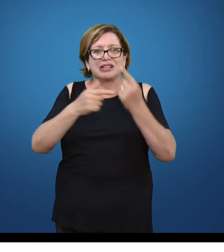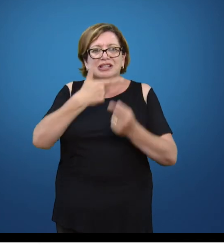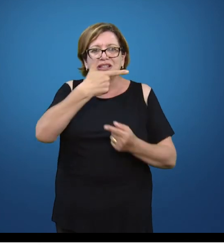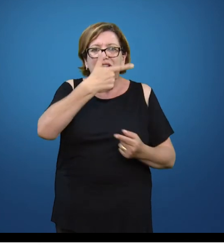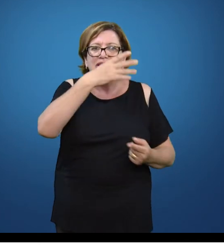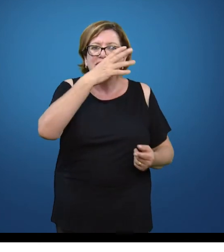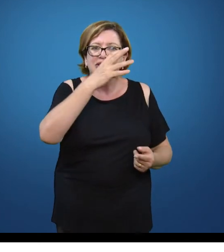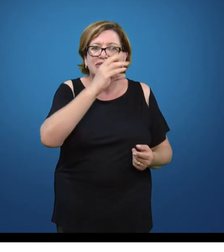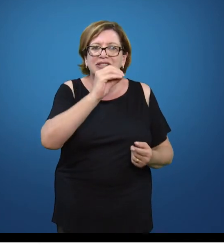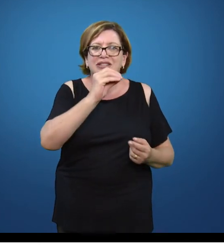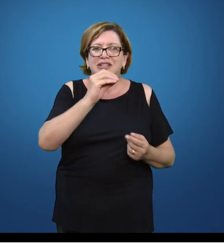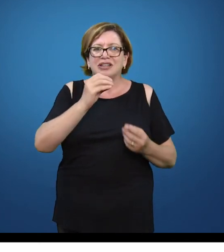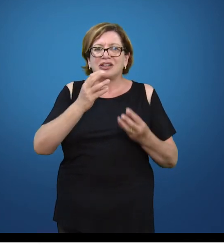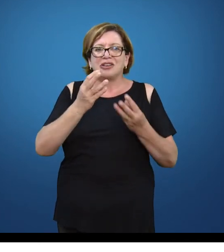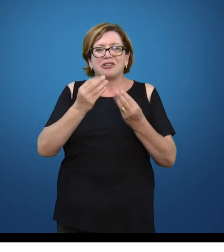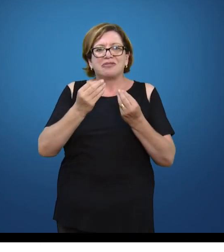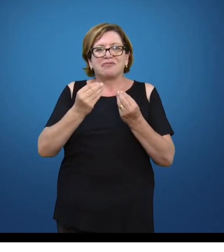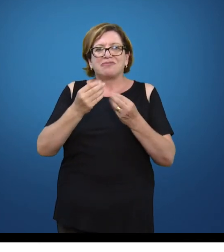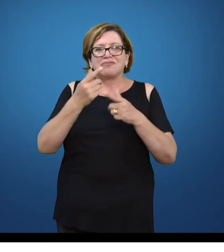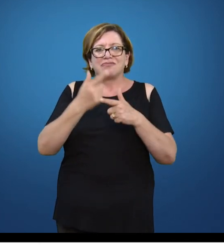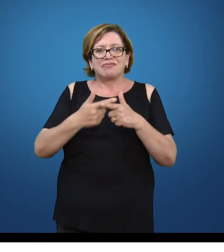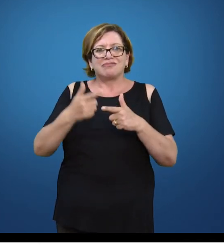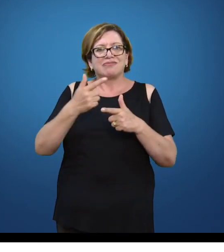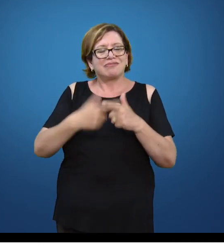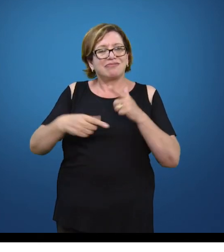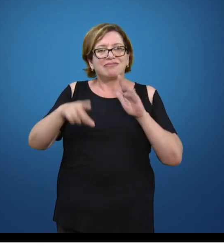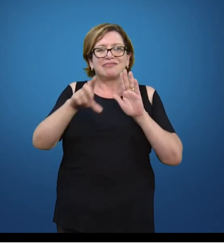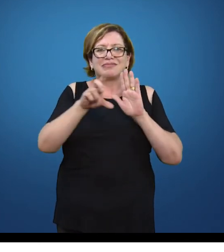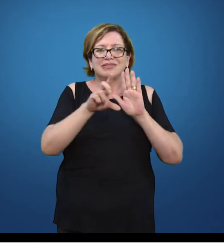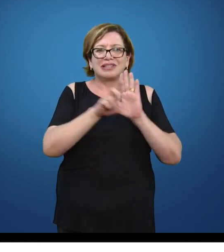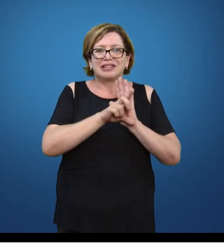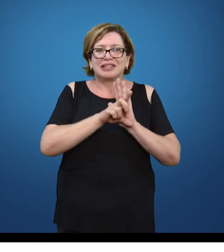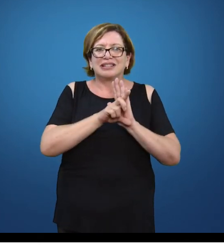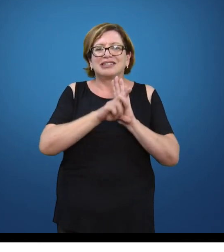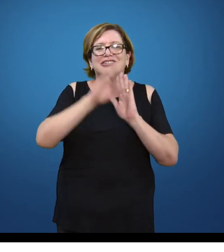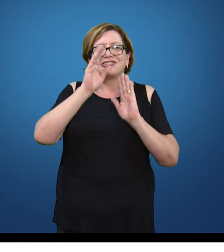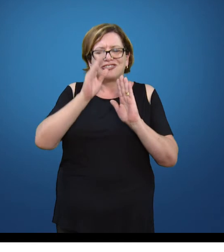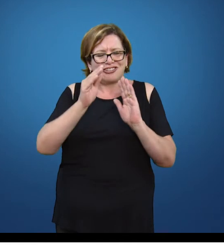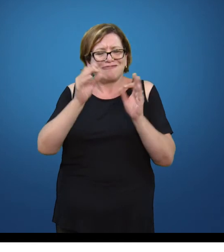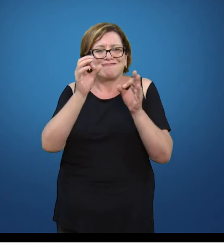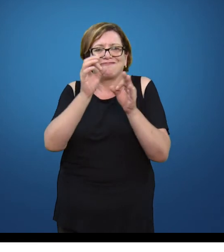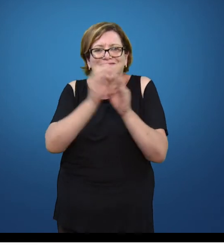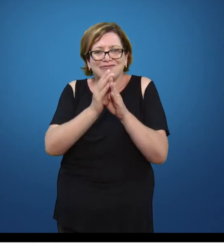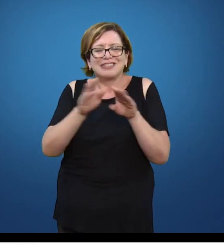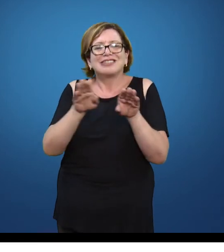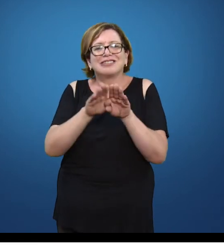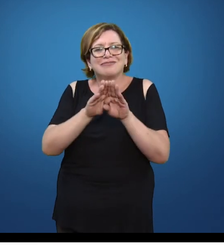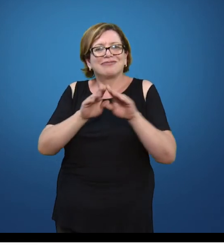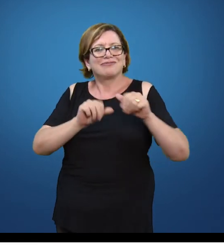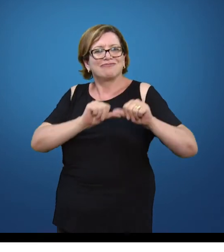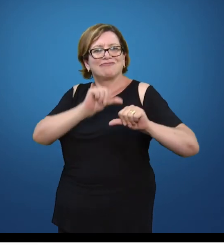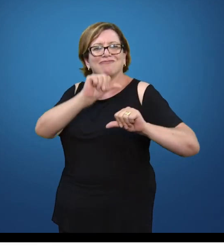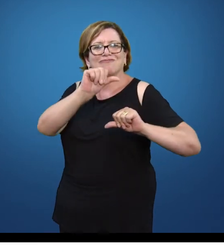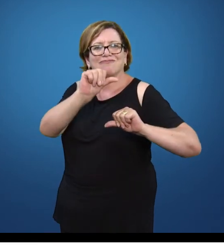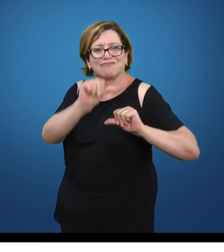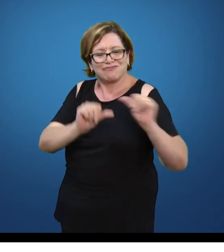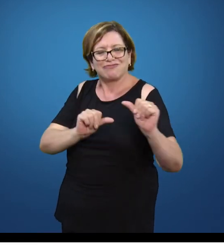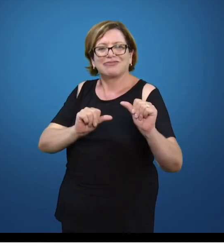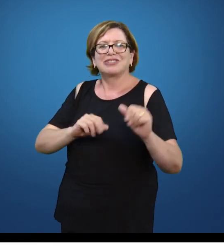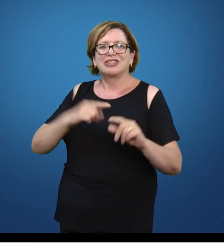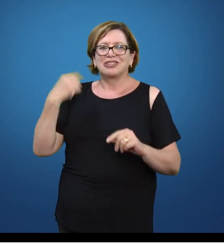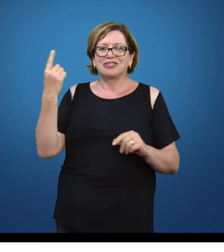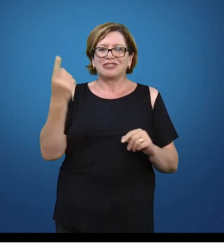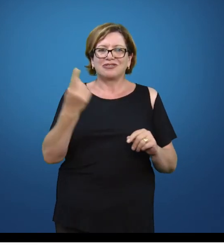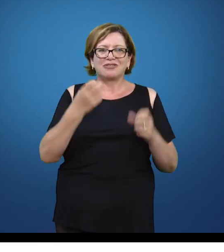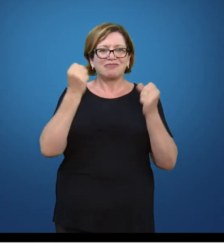anos, muitas questões da legislação, elas foram superadas, elas foram modificadas e tudo isso a gente vai